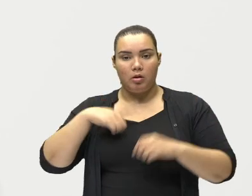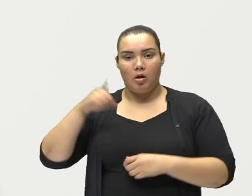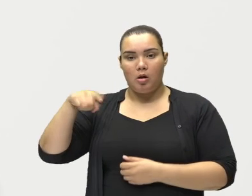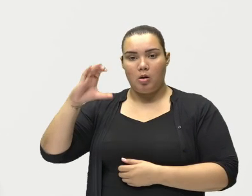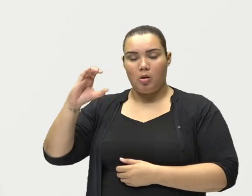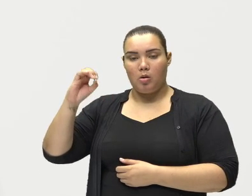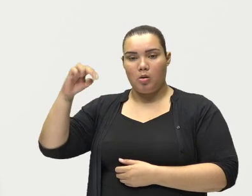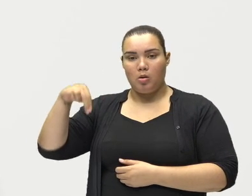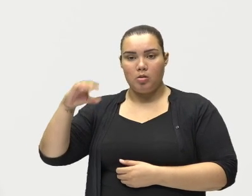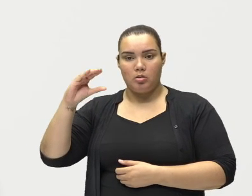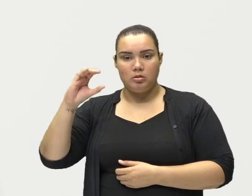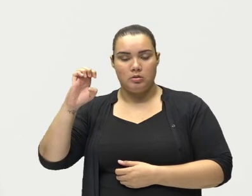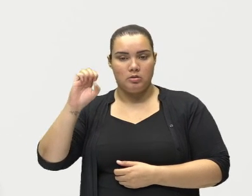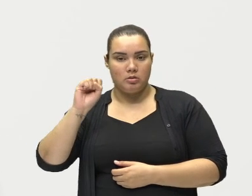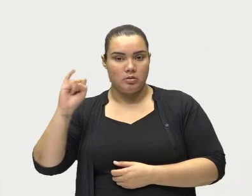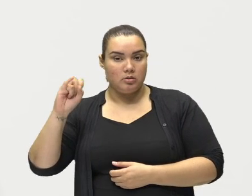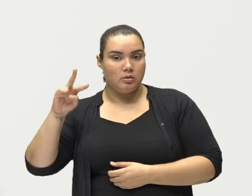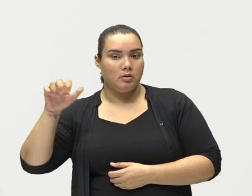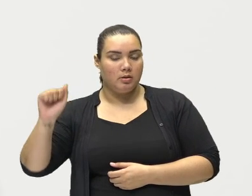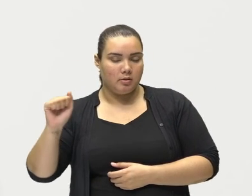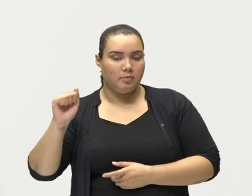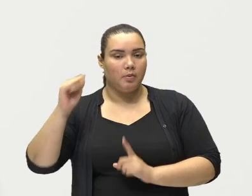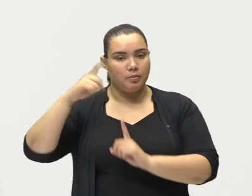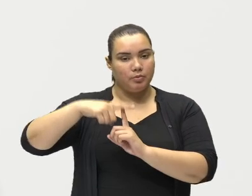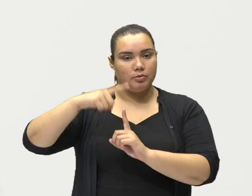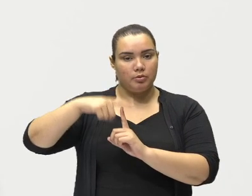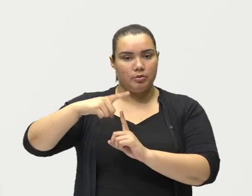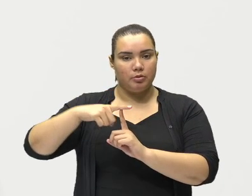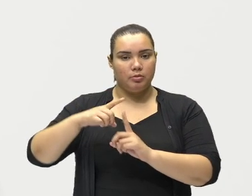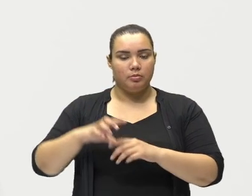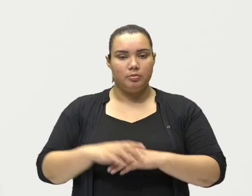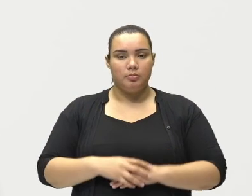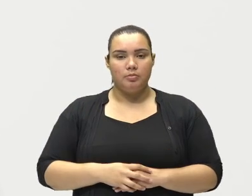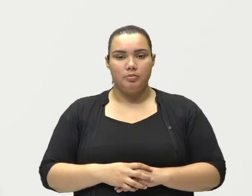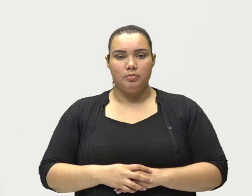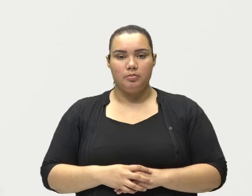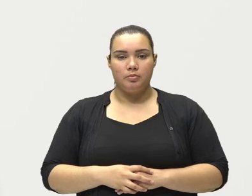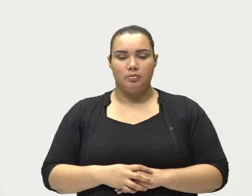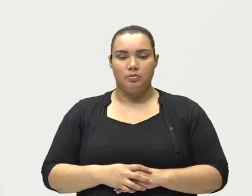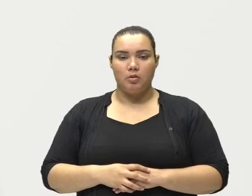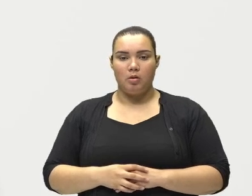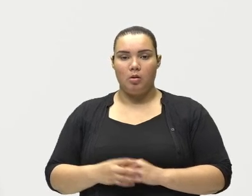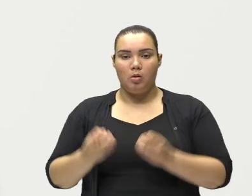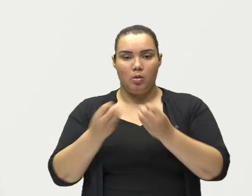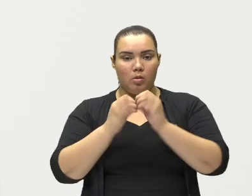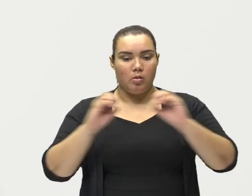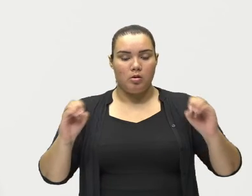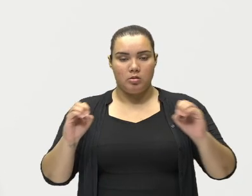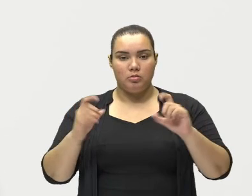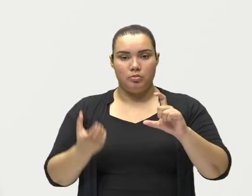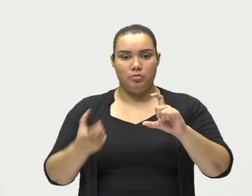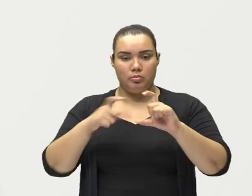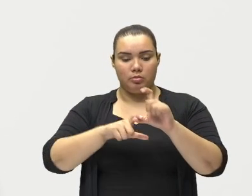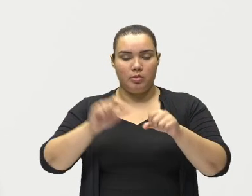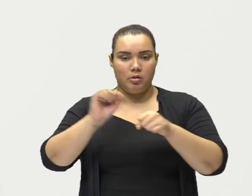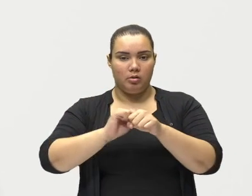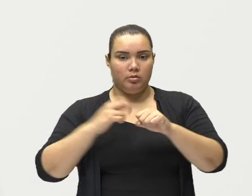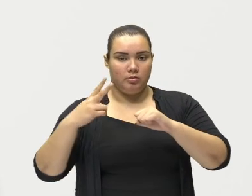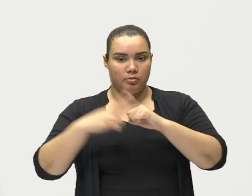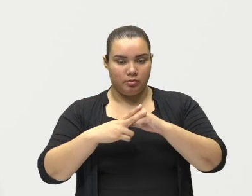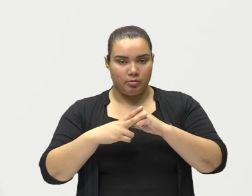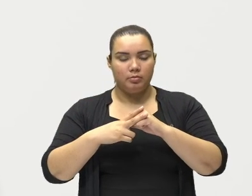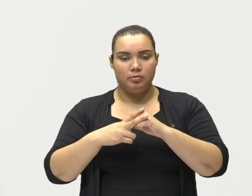concessão, embora esteja com o pé quebrado. Oração subordinada, adverbial